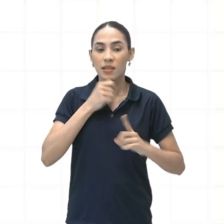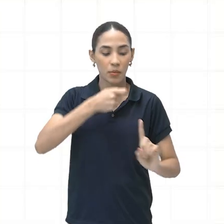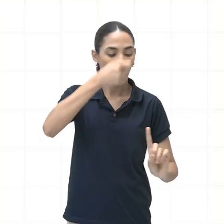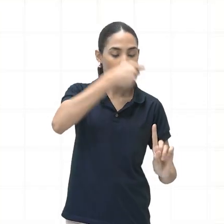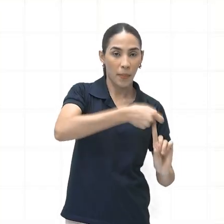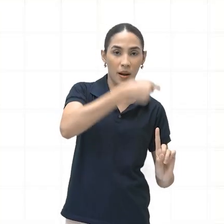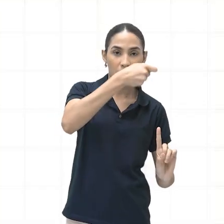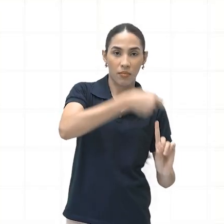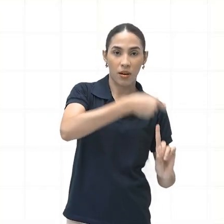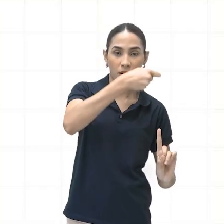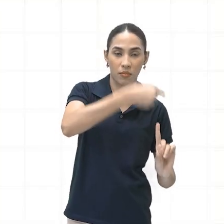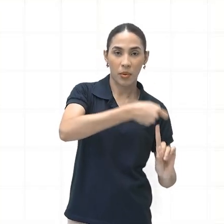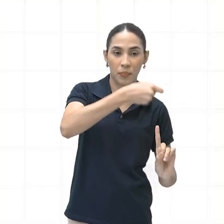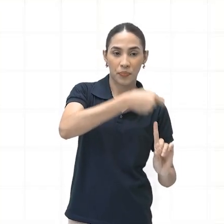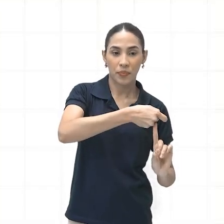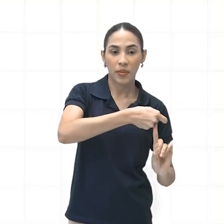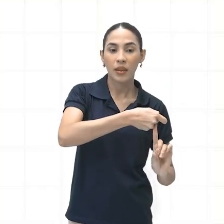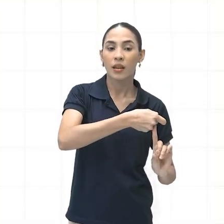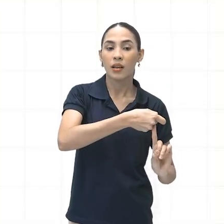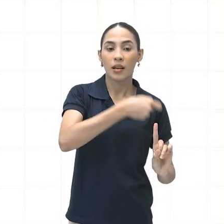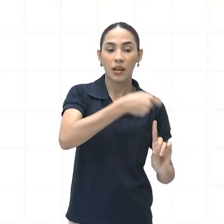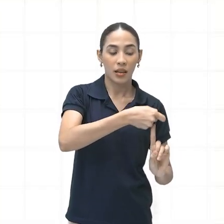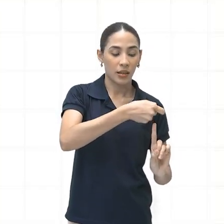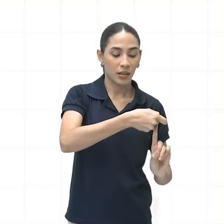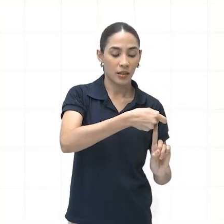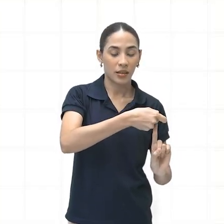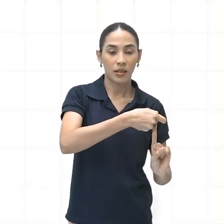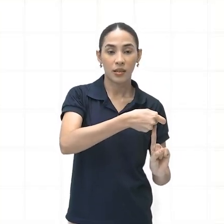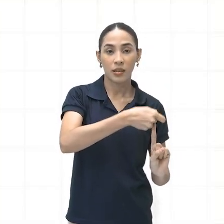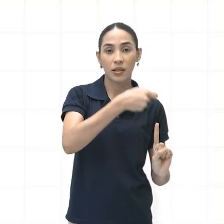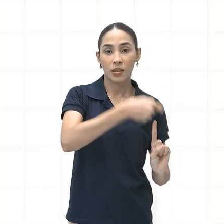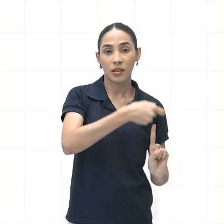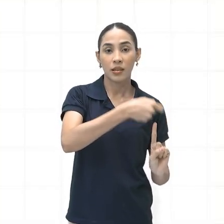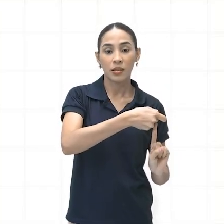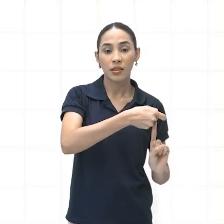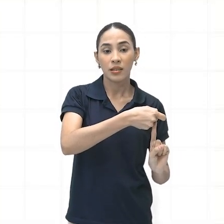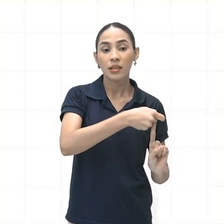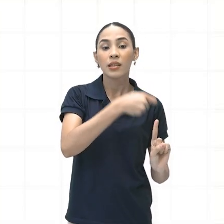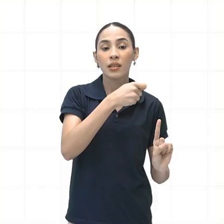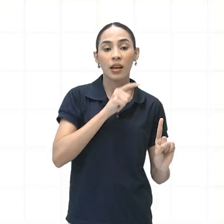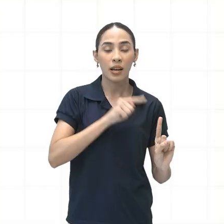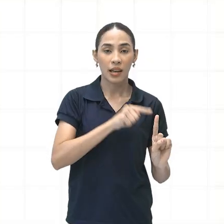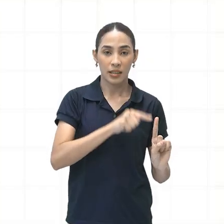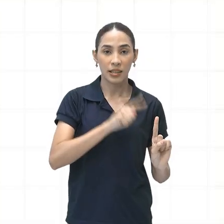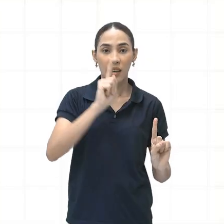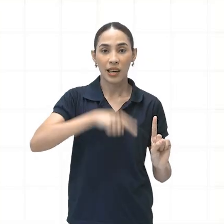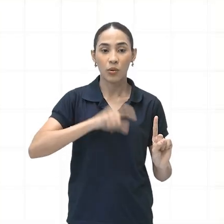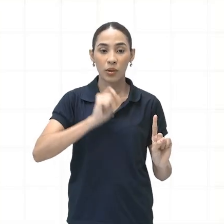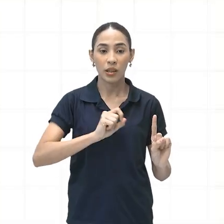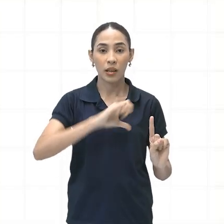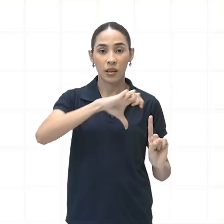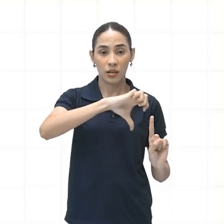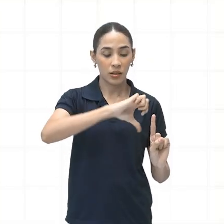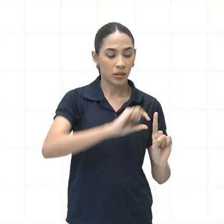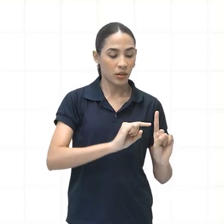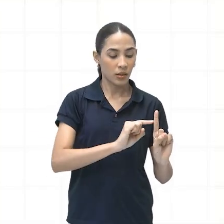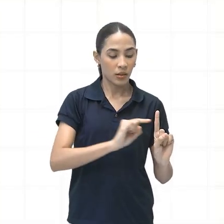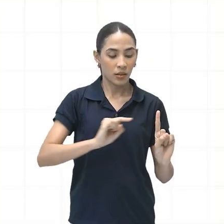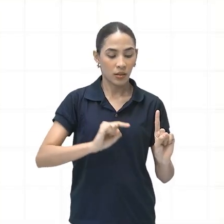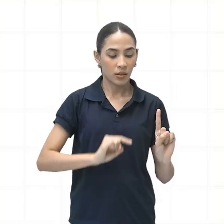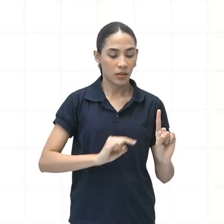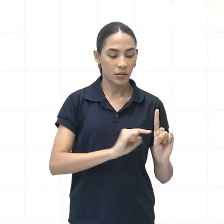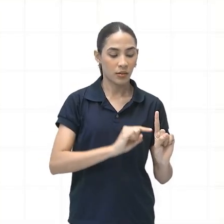aqui essa vara desse bastão, ele fincou a exatamente 90 graus,